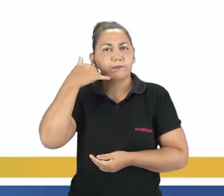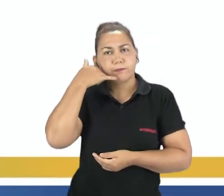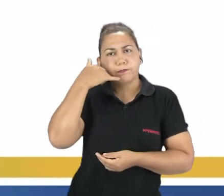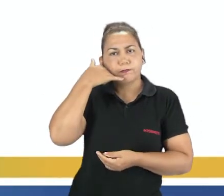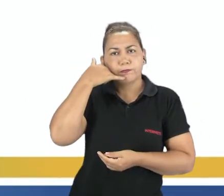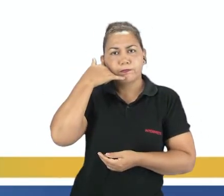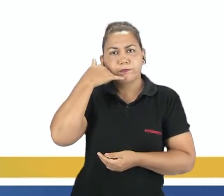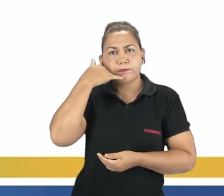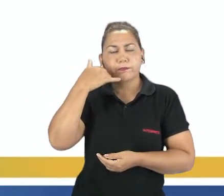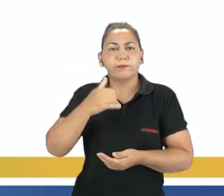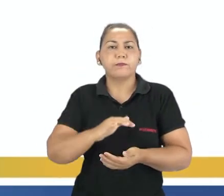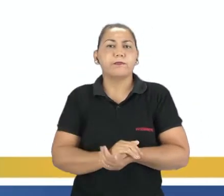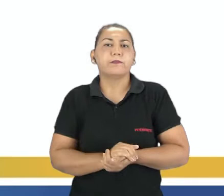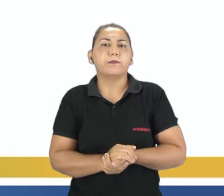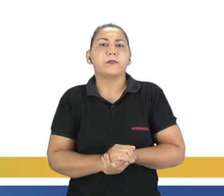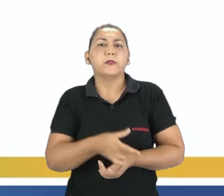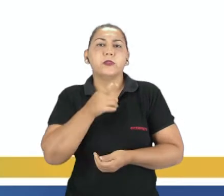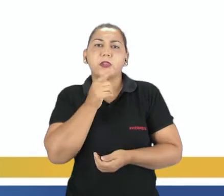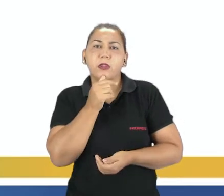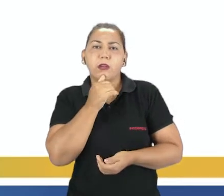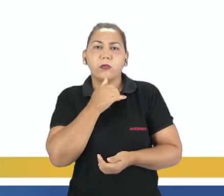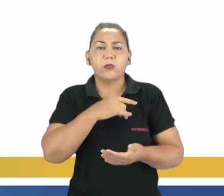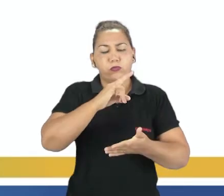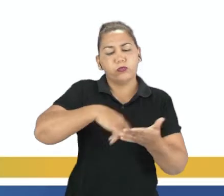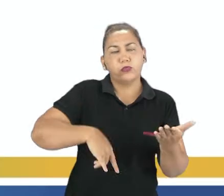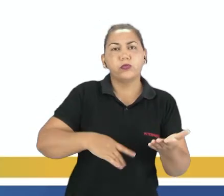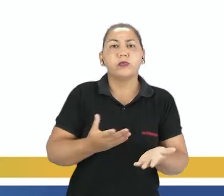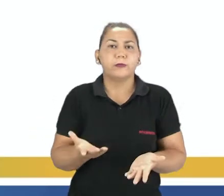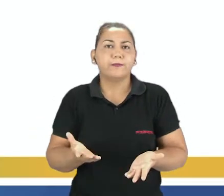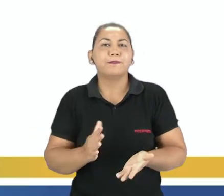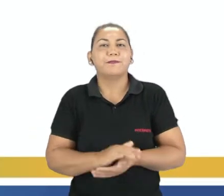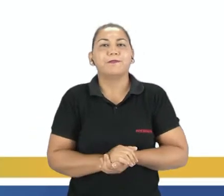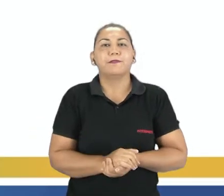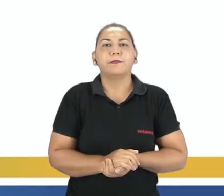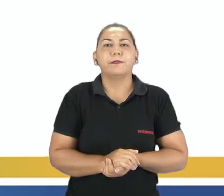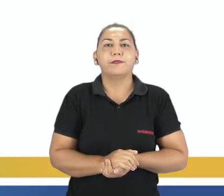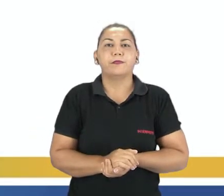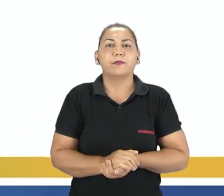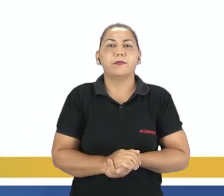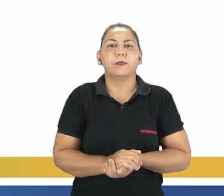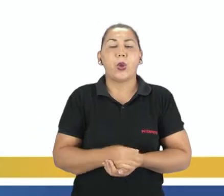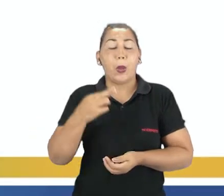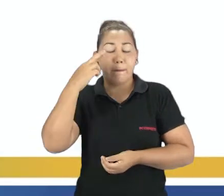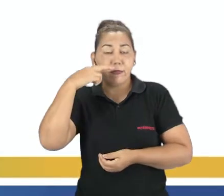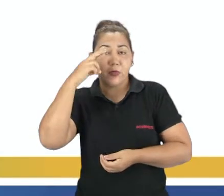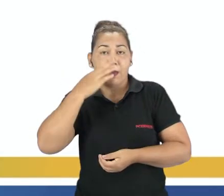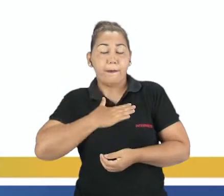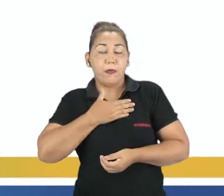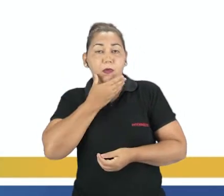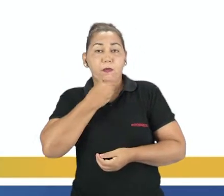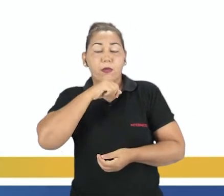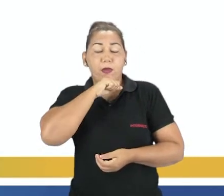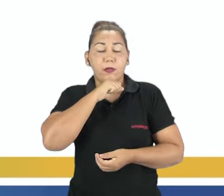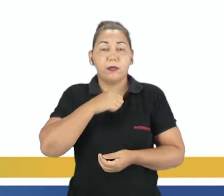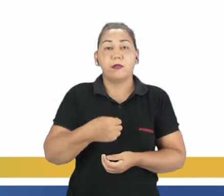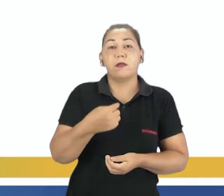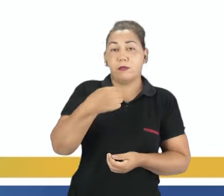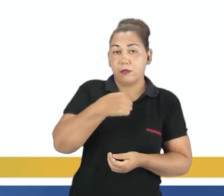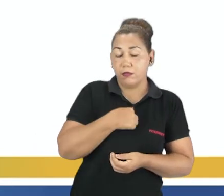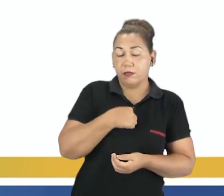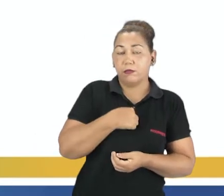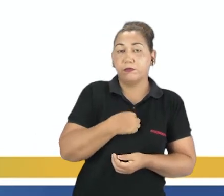sujeito e o predicado. Observe. Meu pai e eu. Identificamos aqui um sujeito